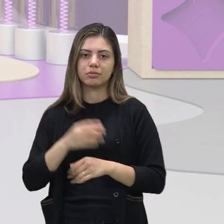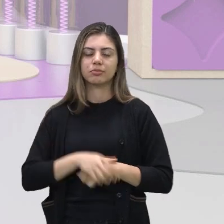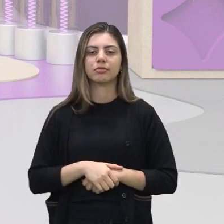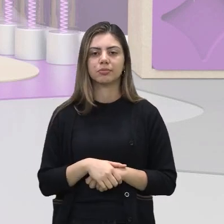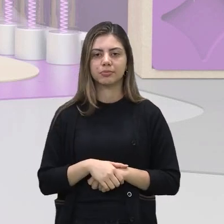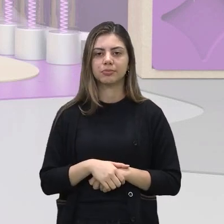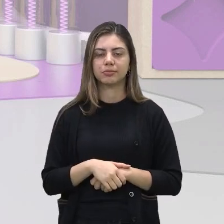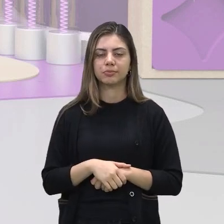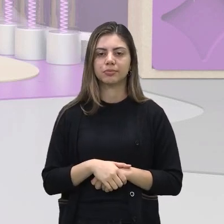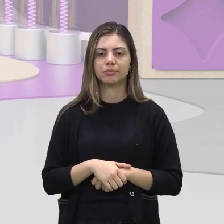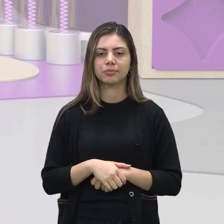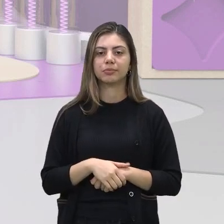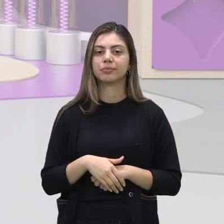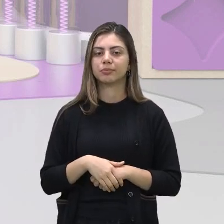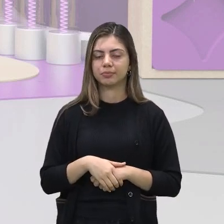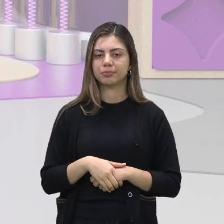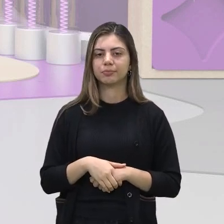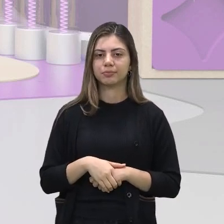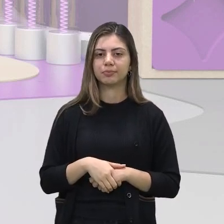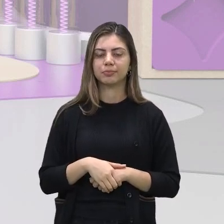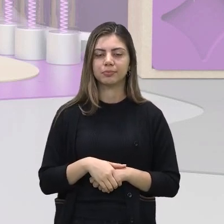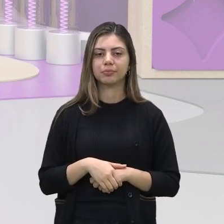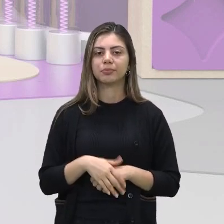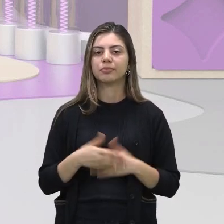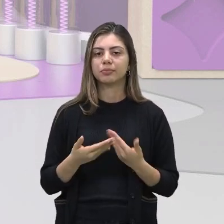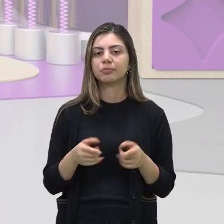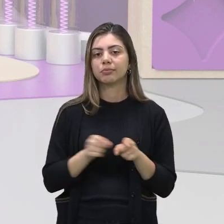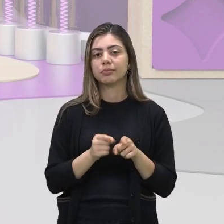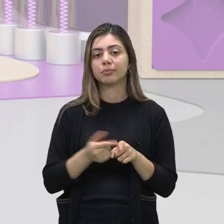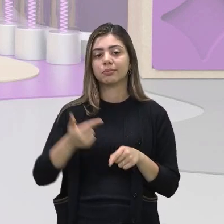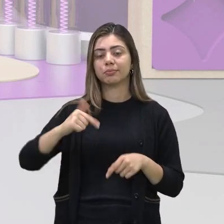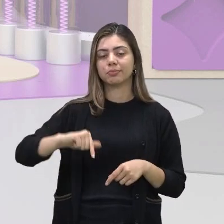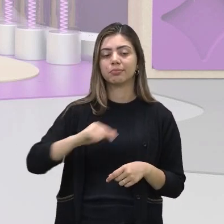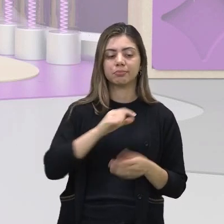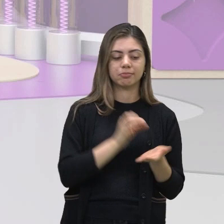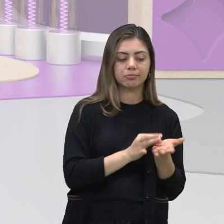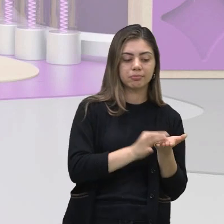3 do dado, a face 3. Daí também temos